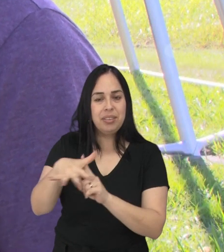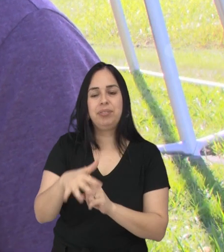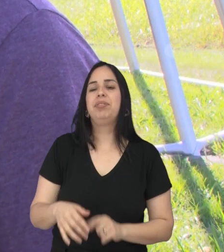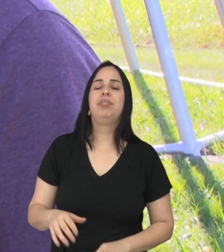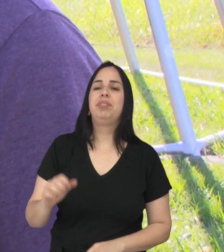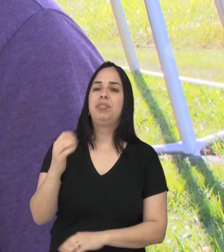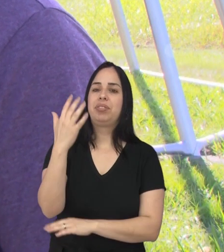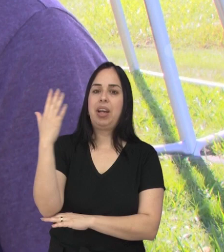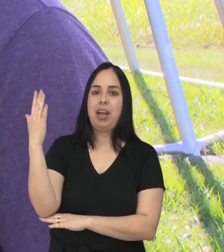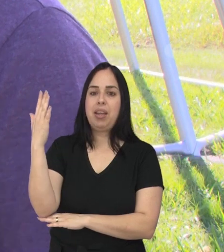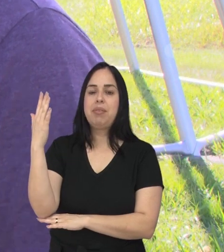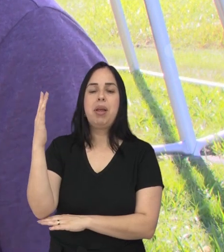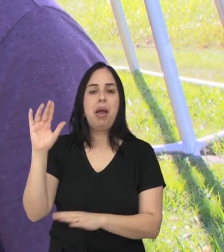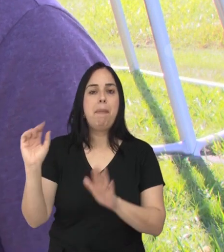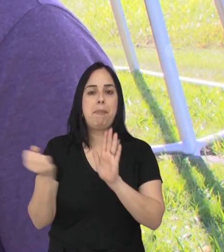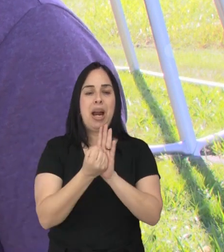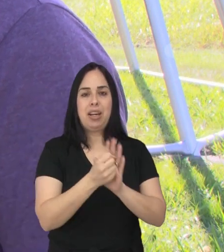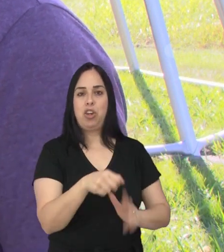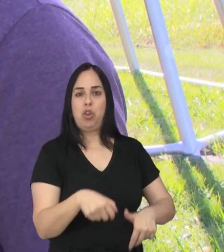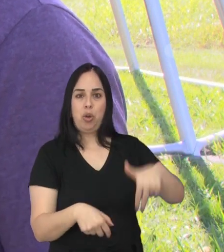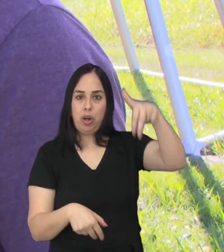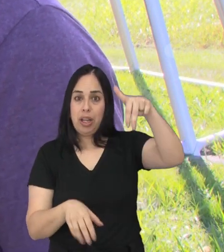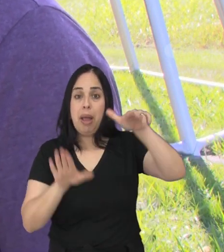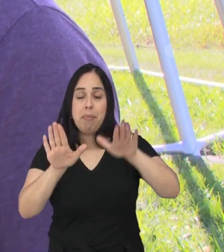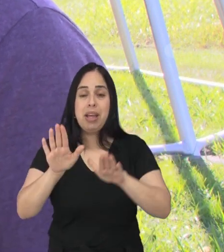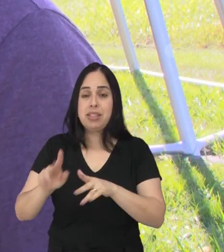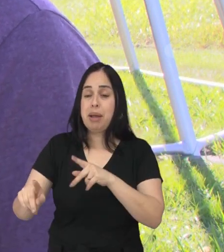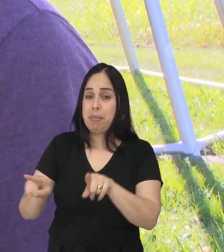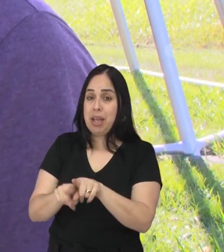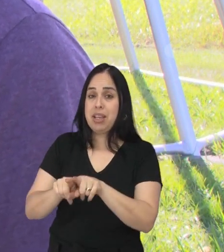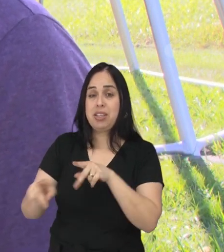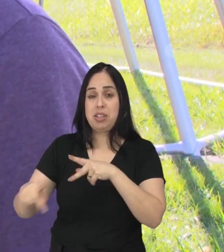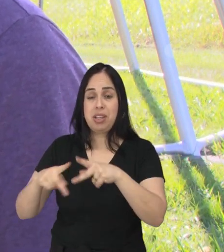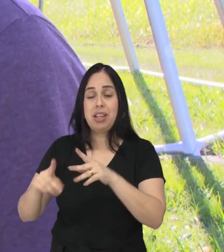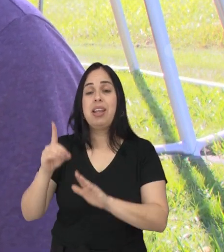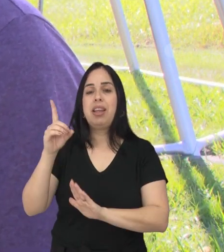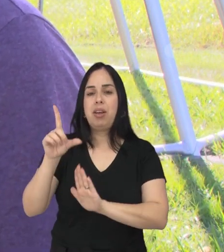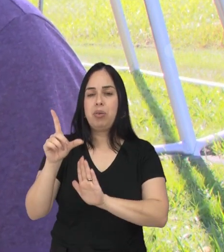da região Nordeste, símbolo de São José dos Campos. Tem um decreto, né, de